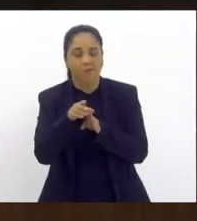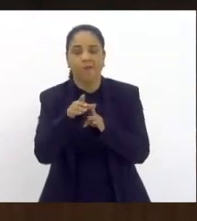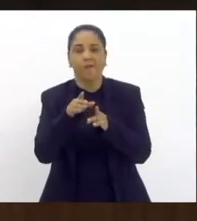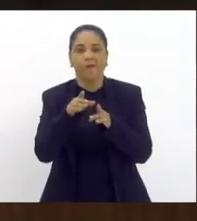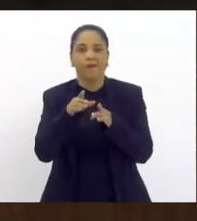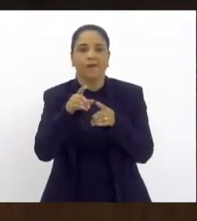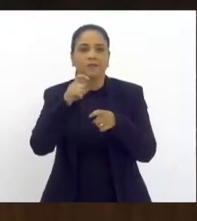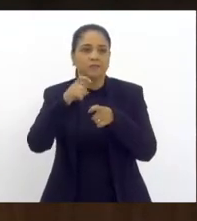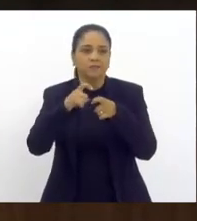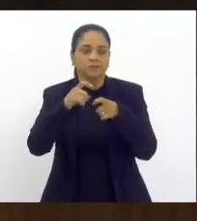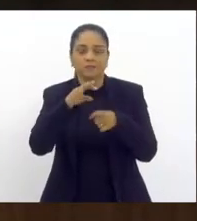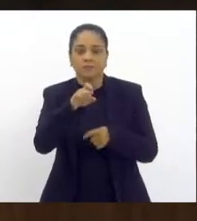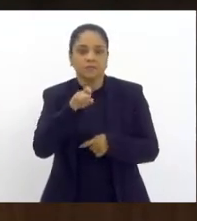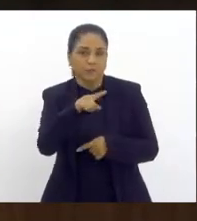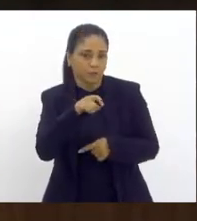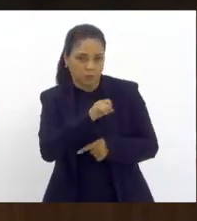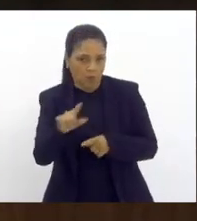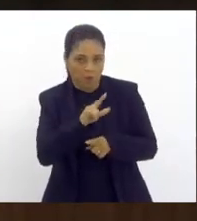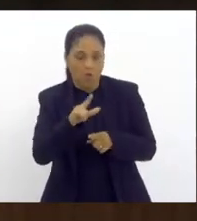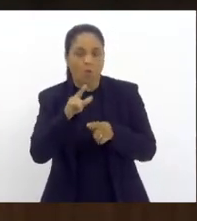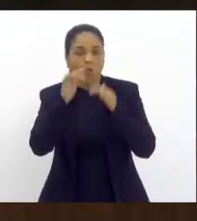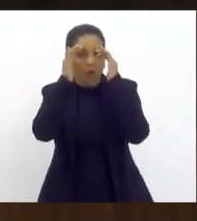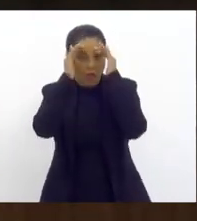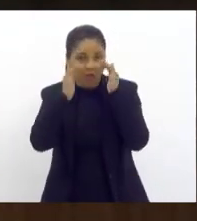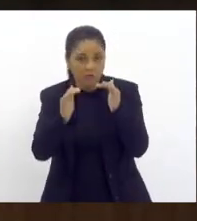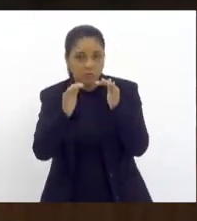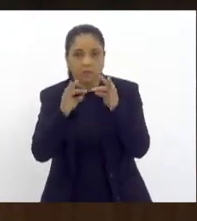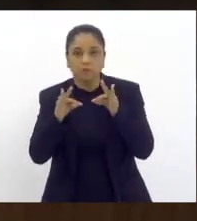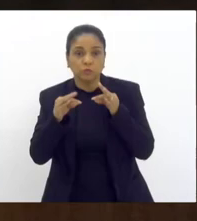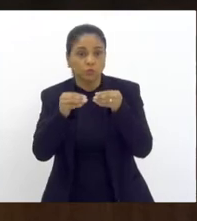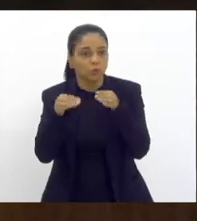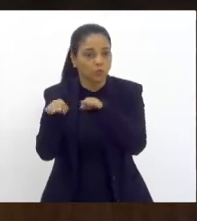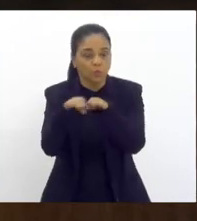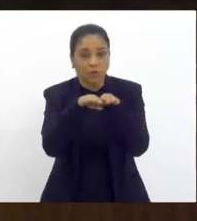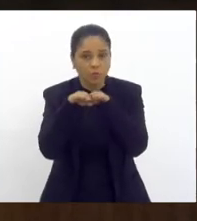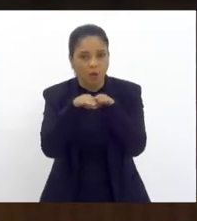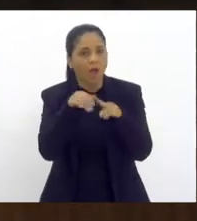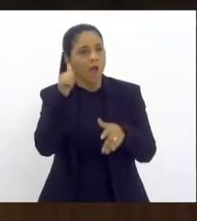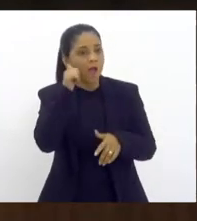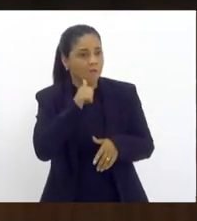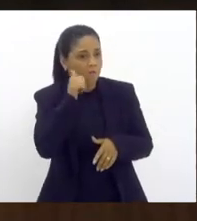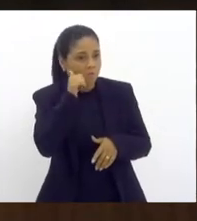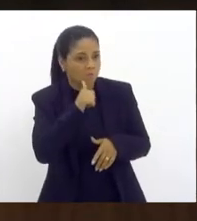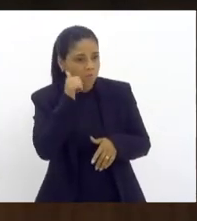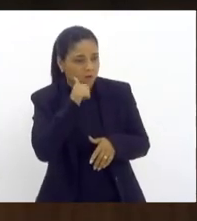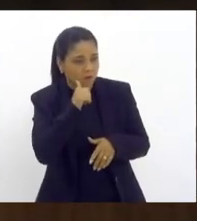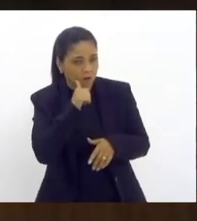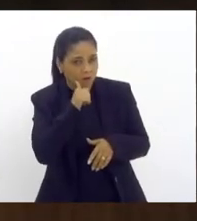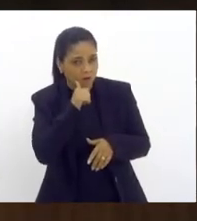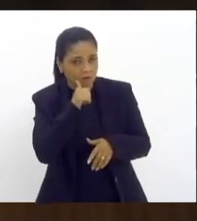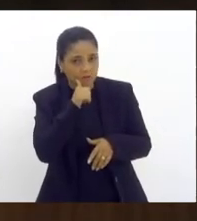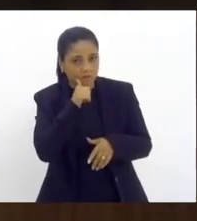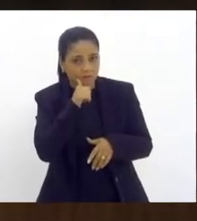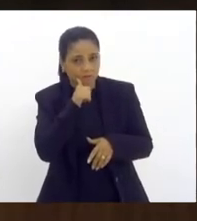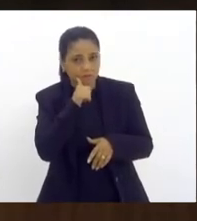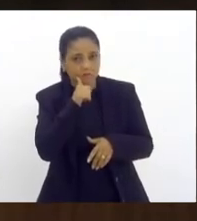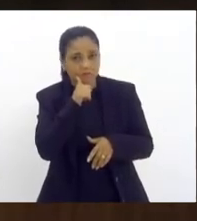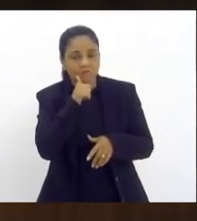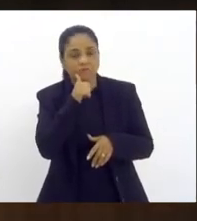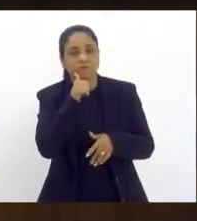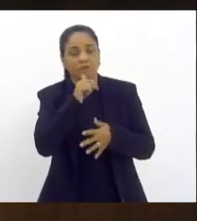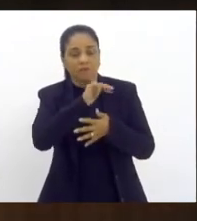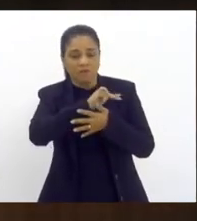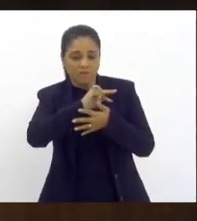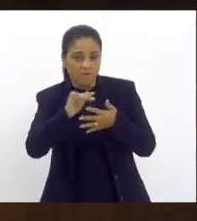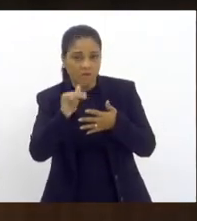você não é. O respeito é para todos. E as mulheres estão sendo desrespeitadas quando começamos com vários nomes.